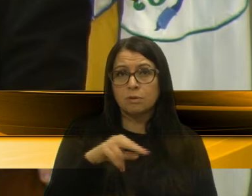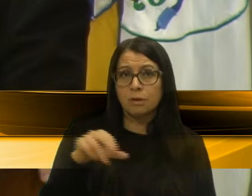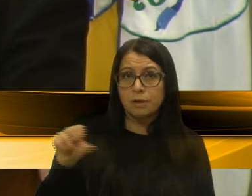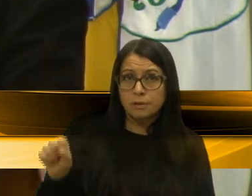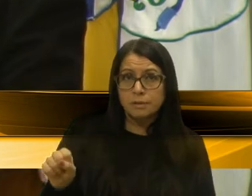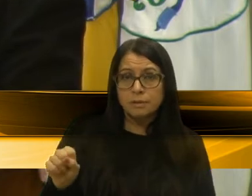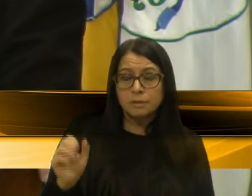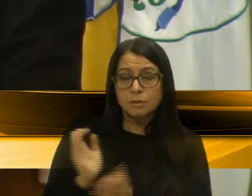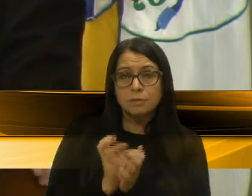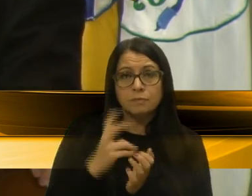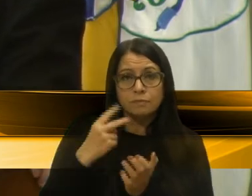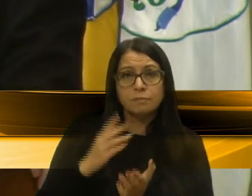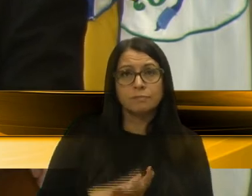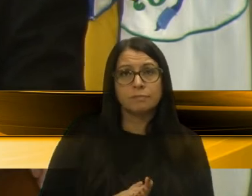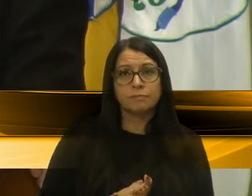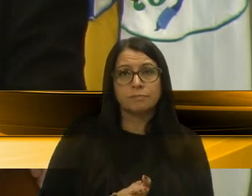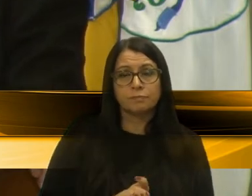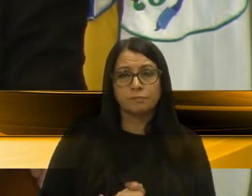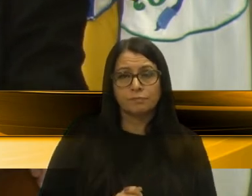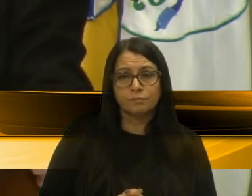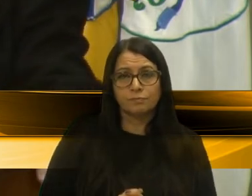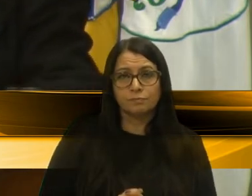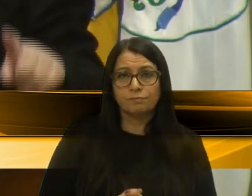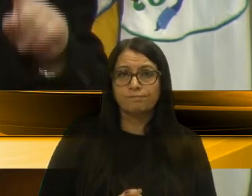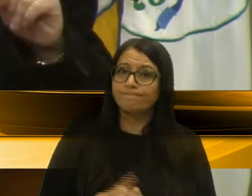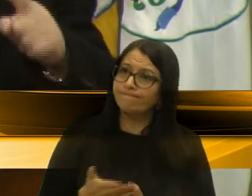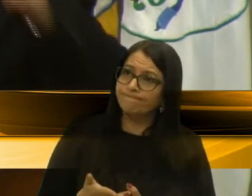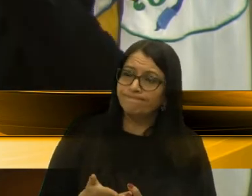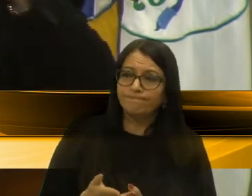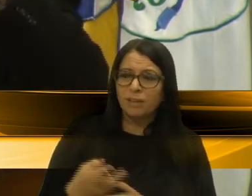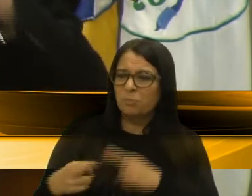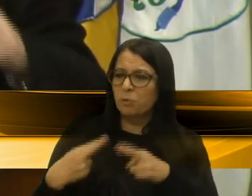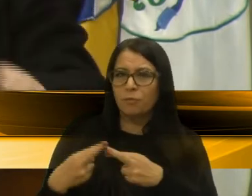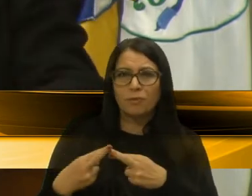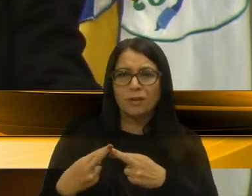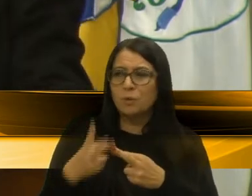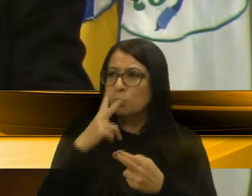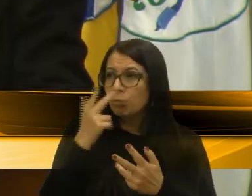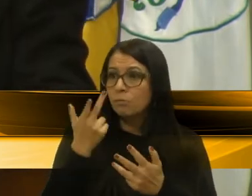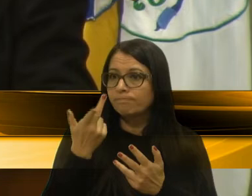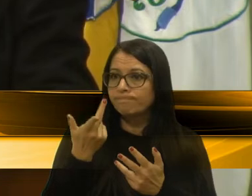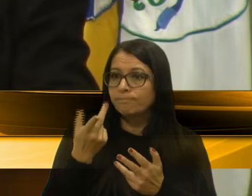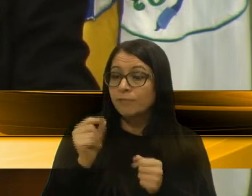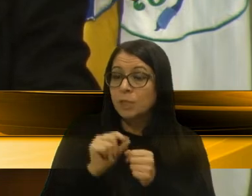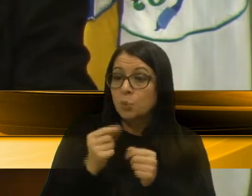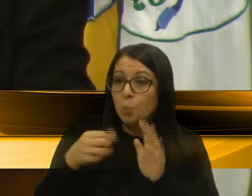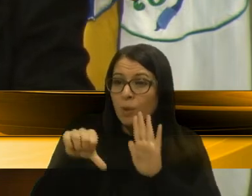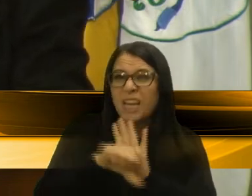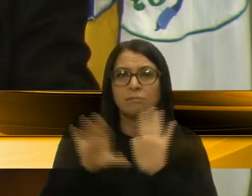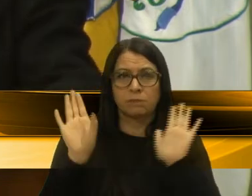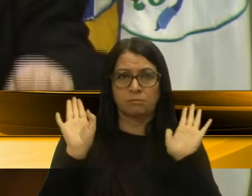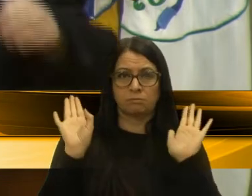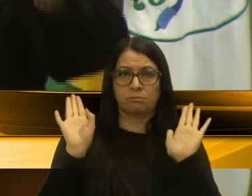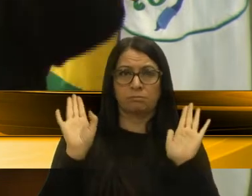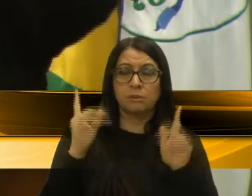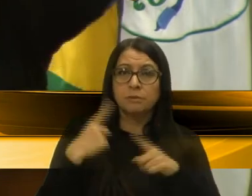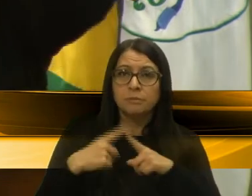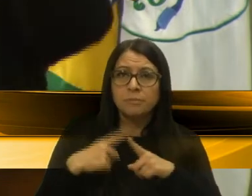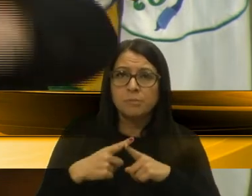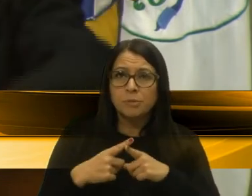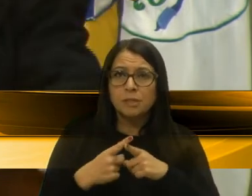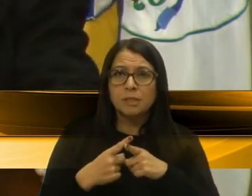meus colegas vereadores, senhoras vereadoras, é uma reforma criminosa. Criminosa porque